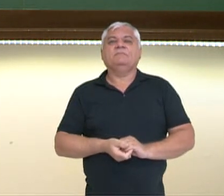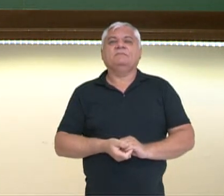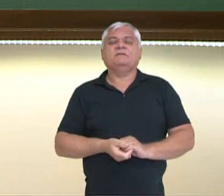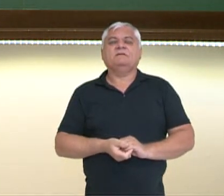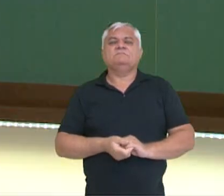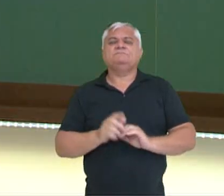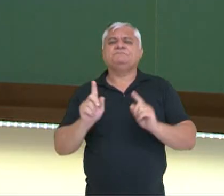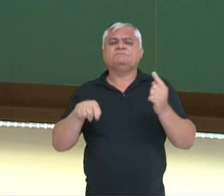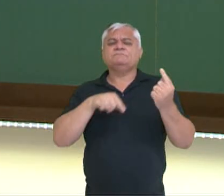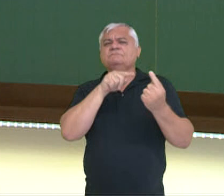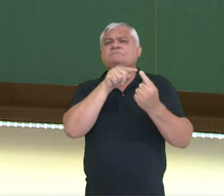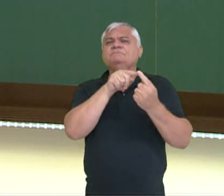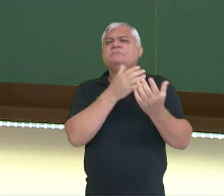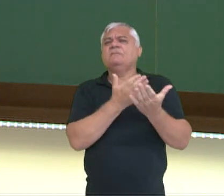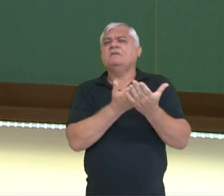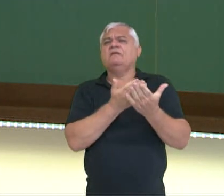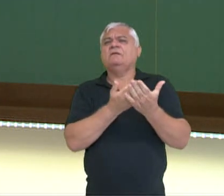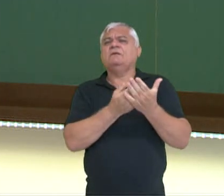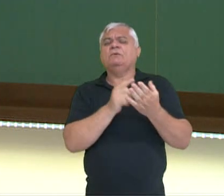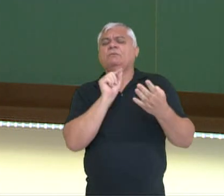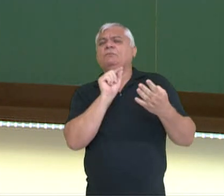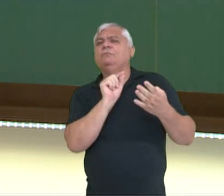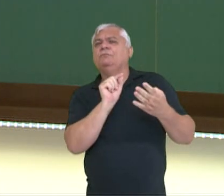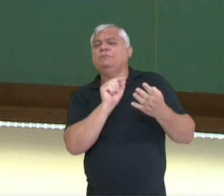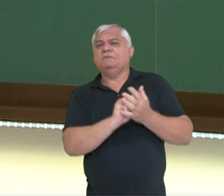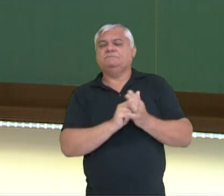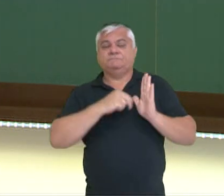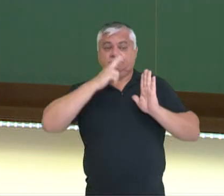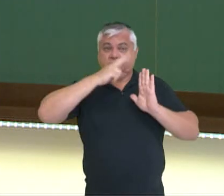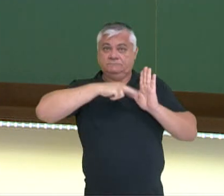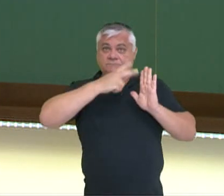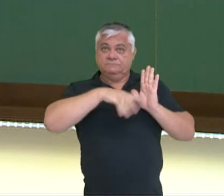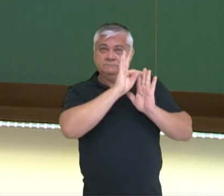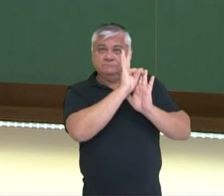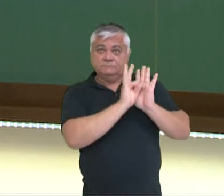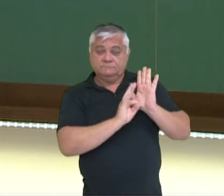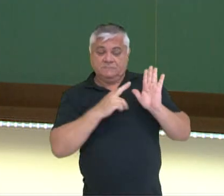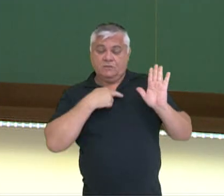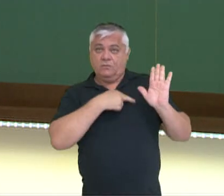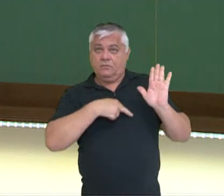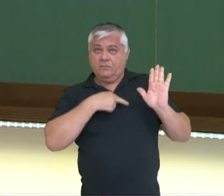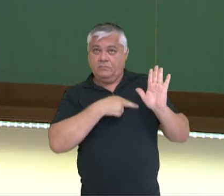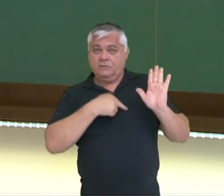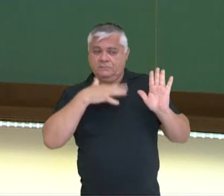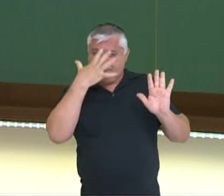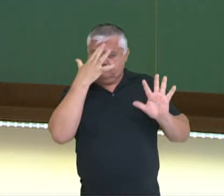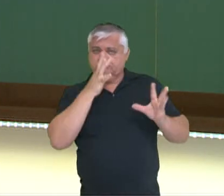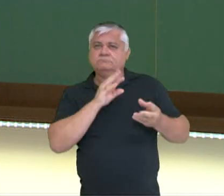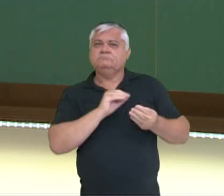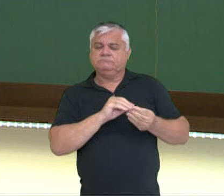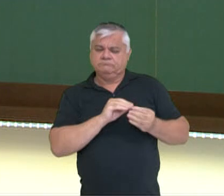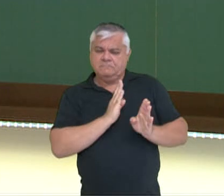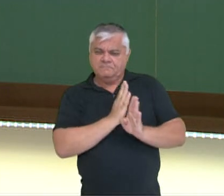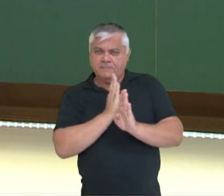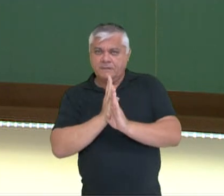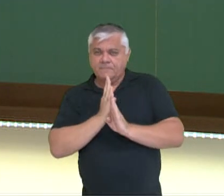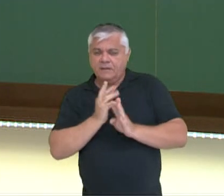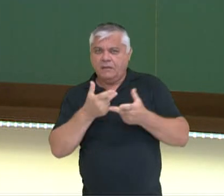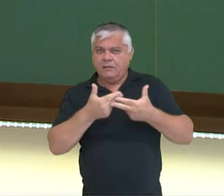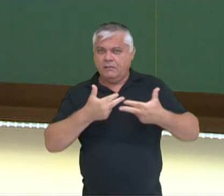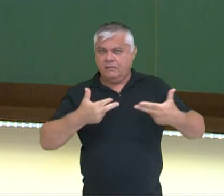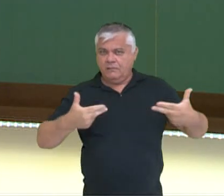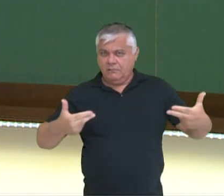Os objetivos desta aula são ler os trechos do romance para que a gente compreenda e identifique os elementos que constroem